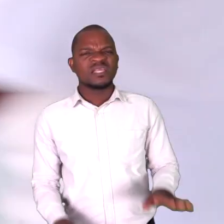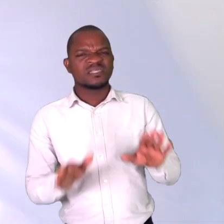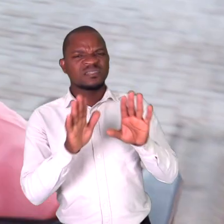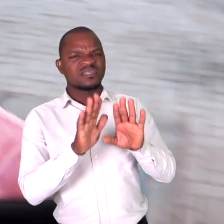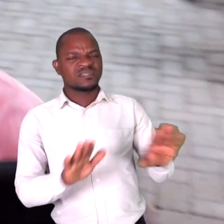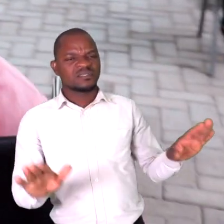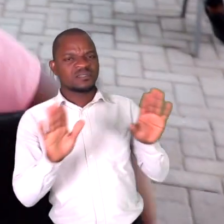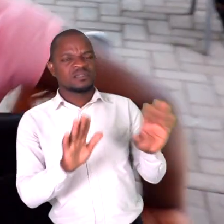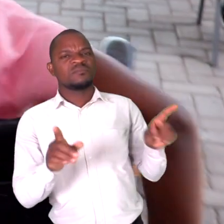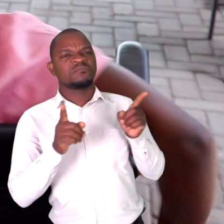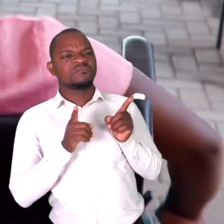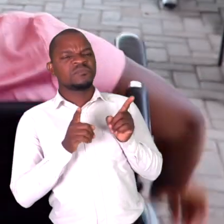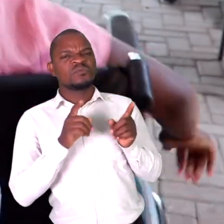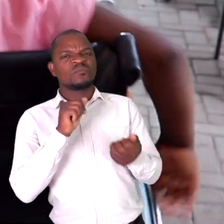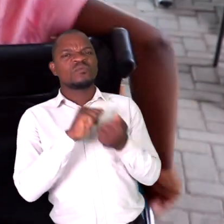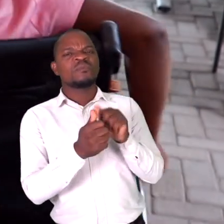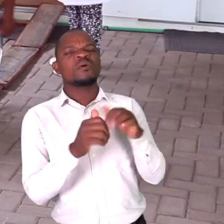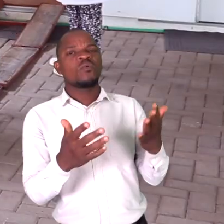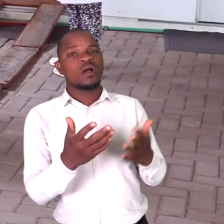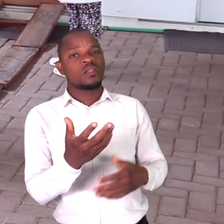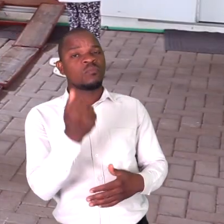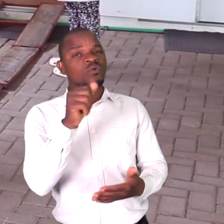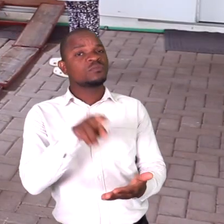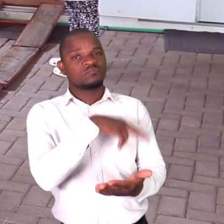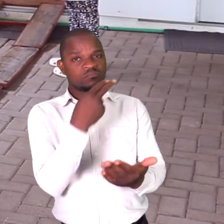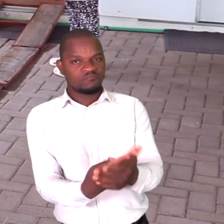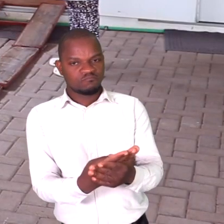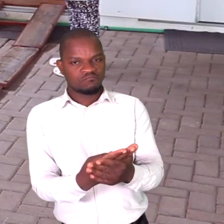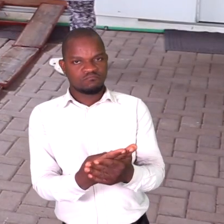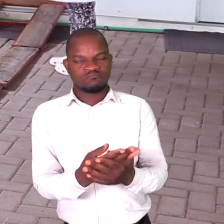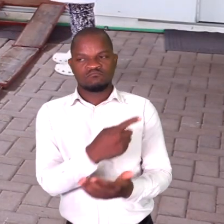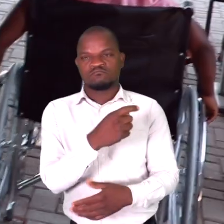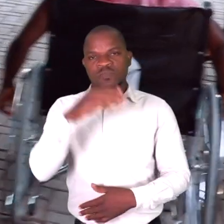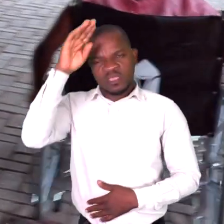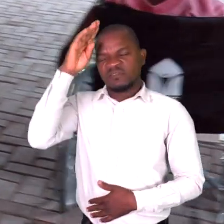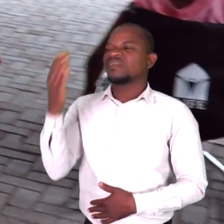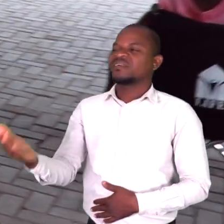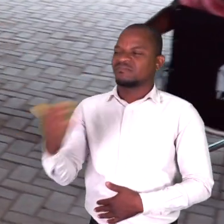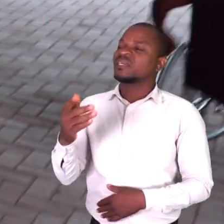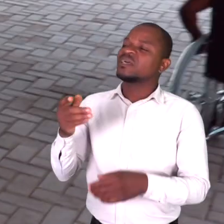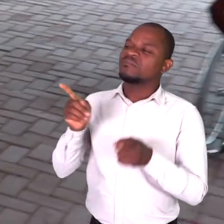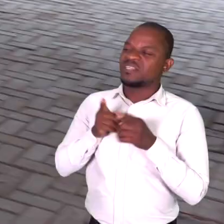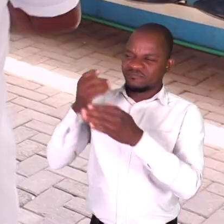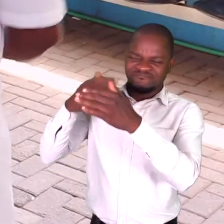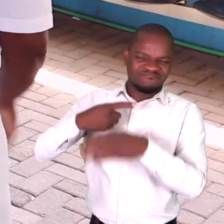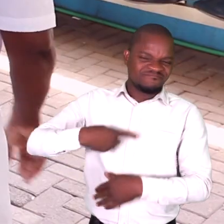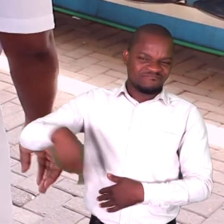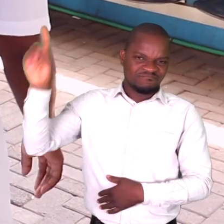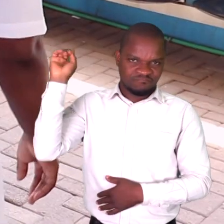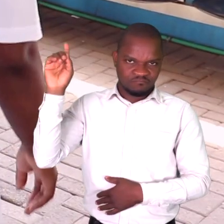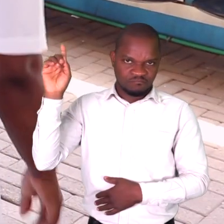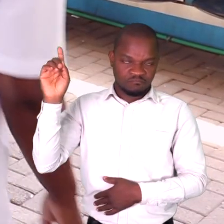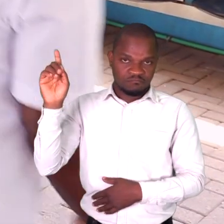E aí, menina, calma! O que é que se passa contigo? Vais cair! A enfermeira, entra! E deixa ela ir! Menina, espera!